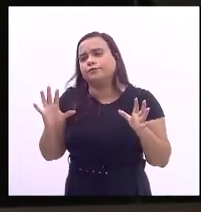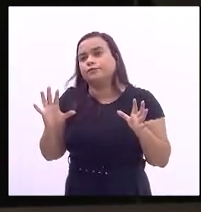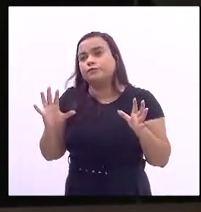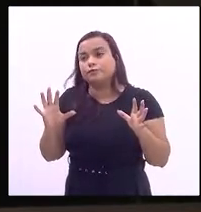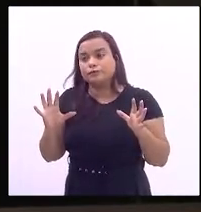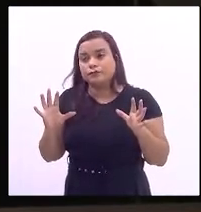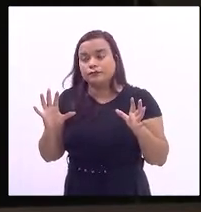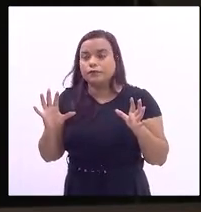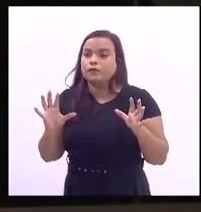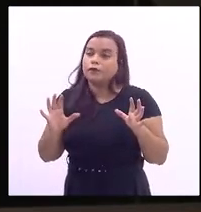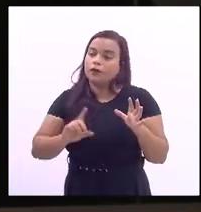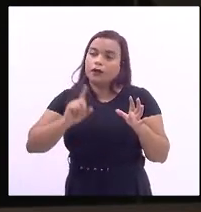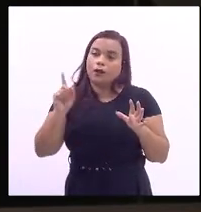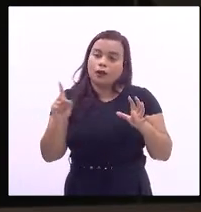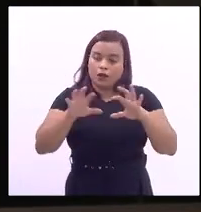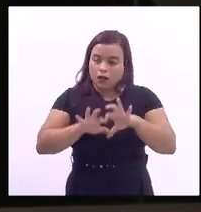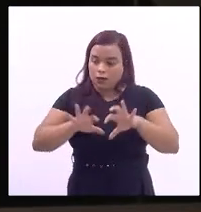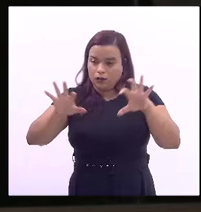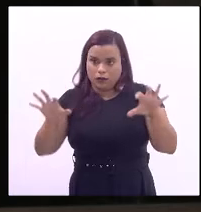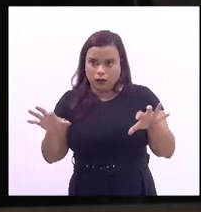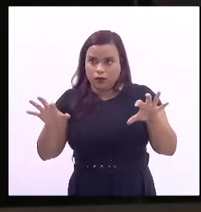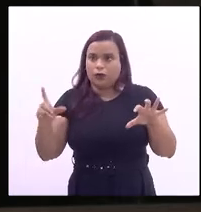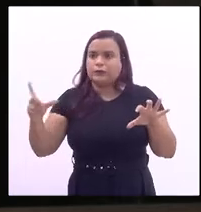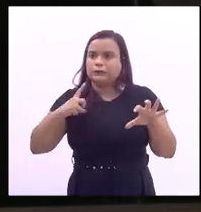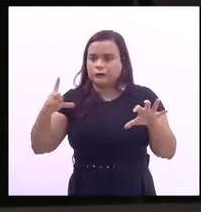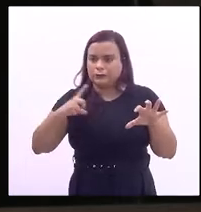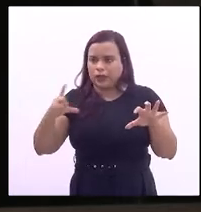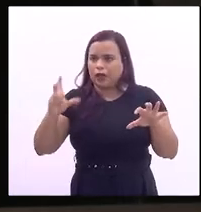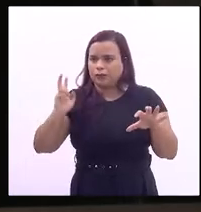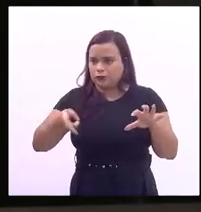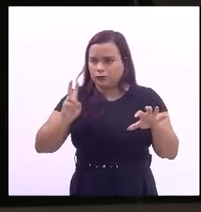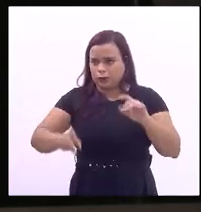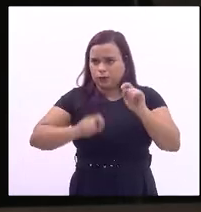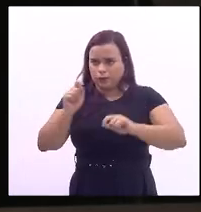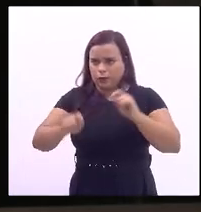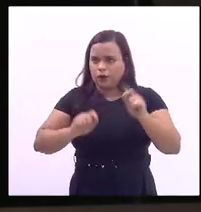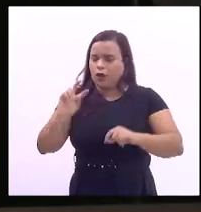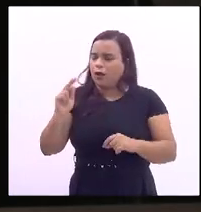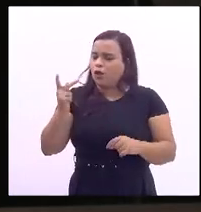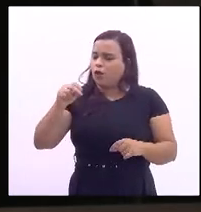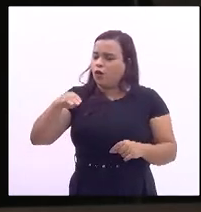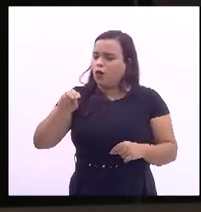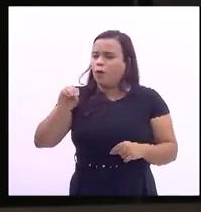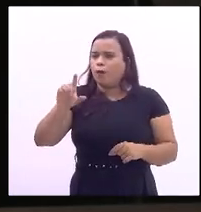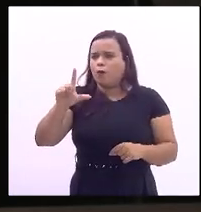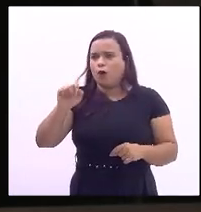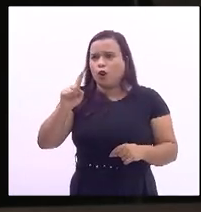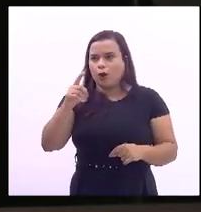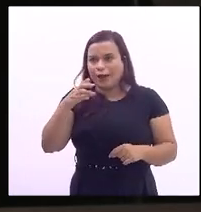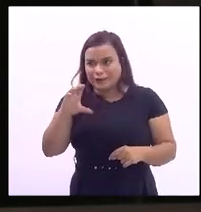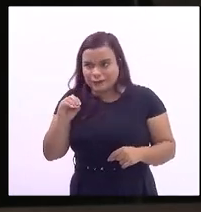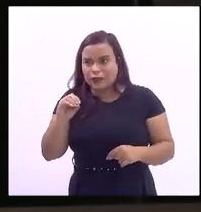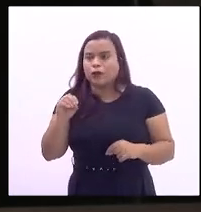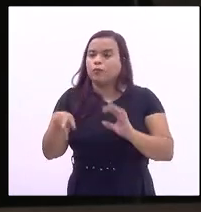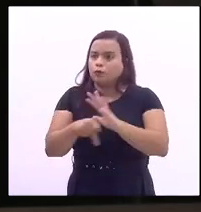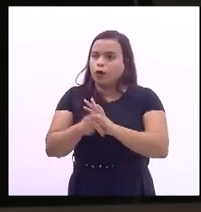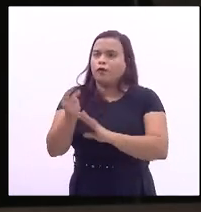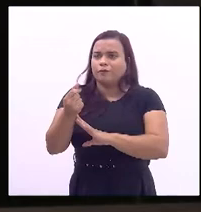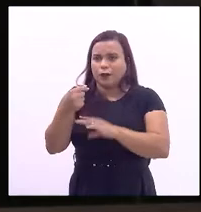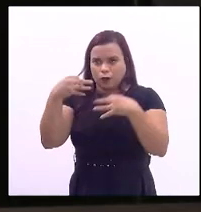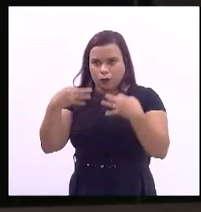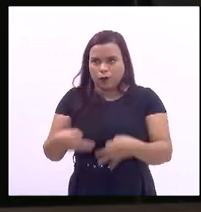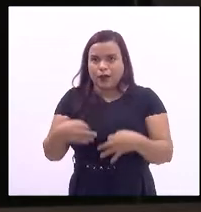a no caso da alienação a gente tem a sempre a é desse valor por uma autoridade